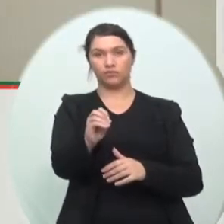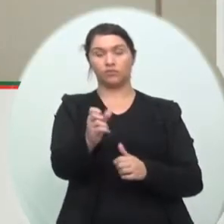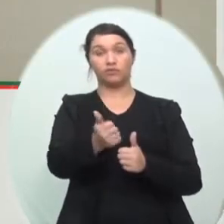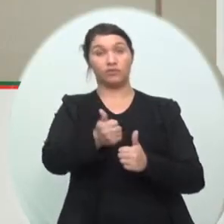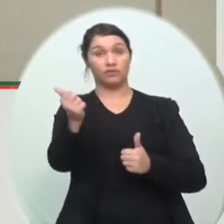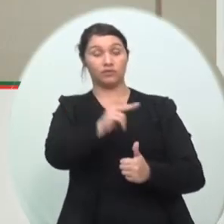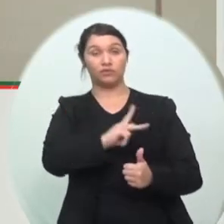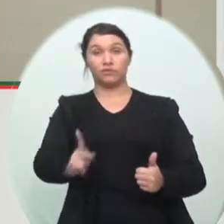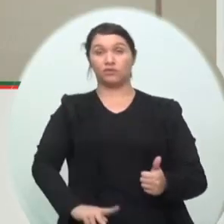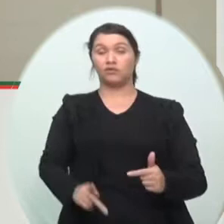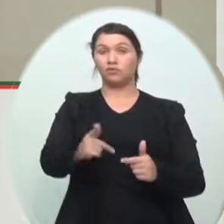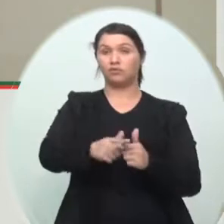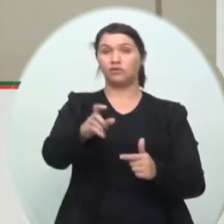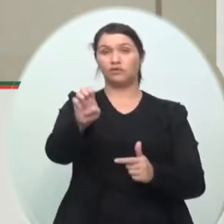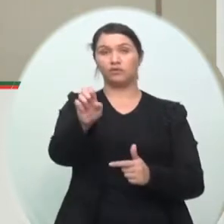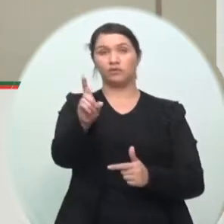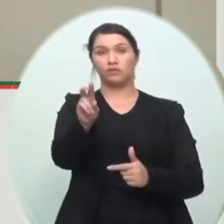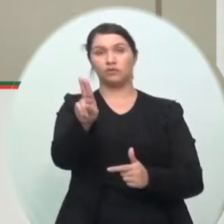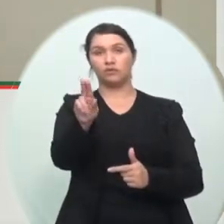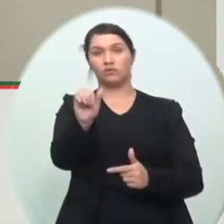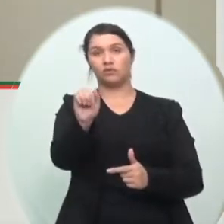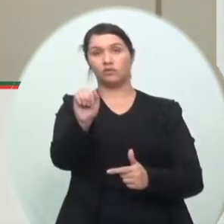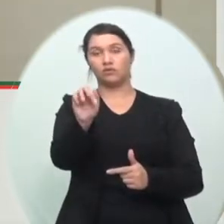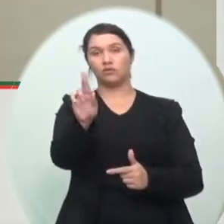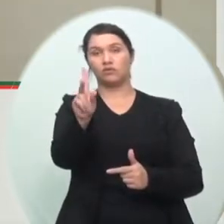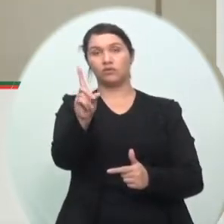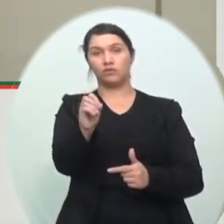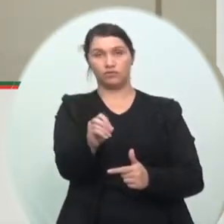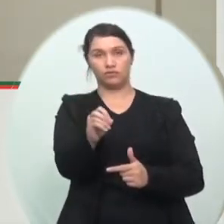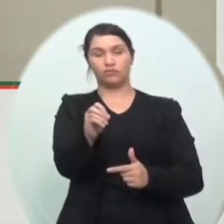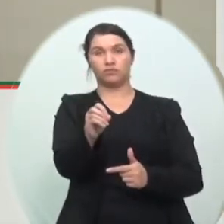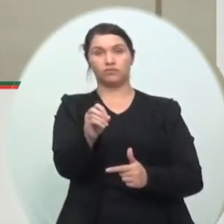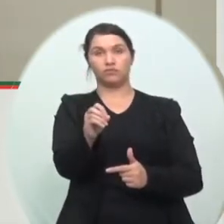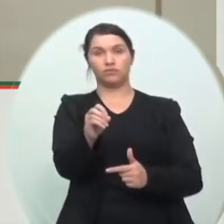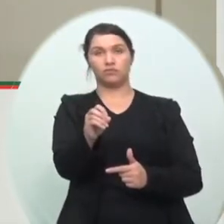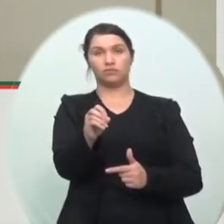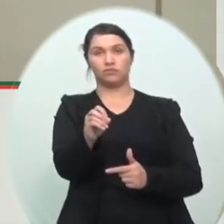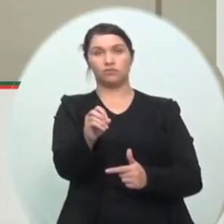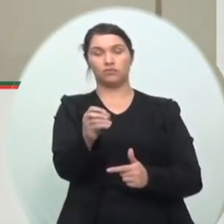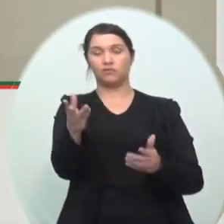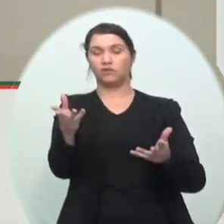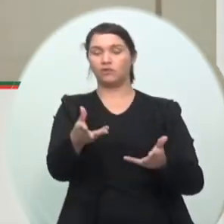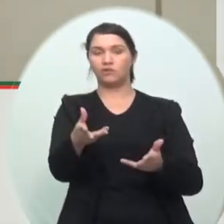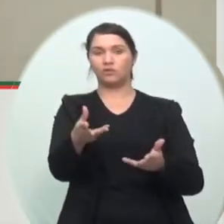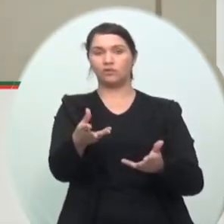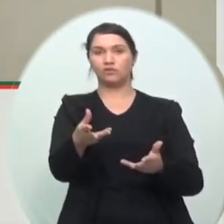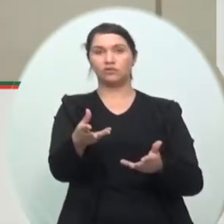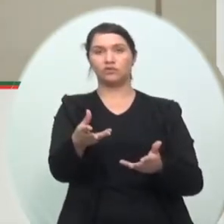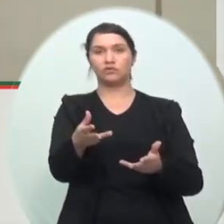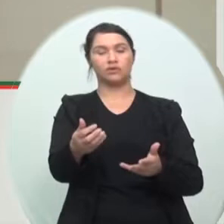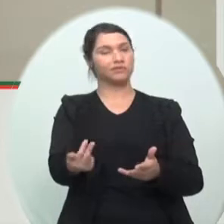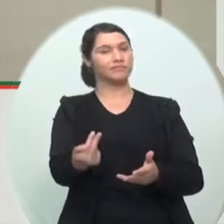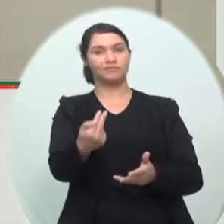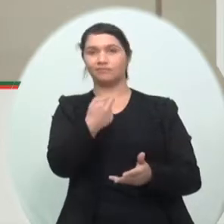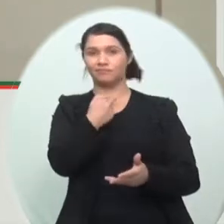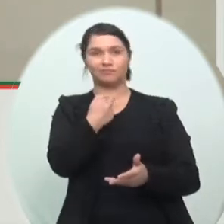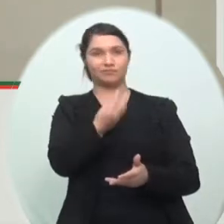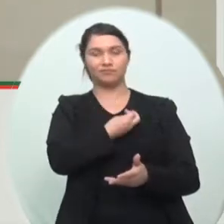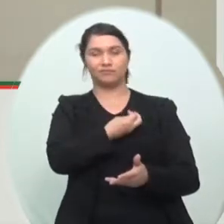aqui, devido ao horário da sessão, ele não pôde comparecer aqui. E o Douglas, um voluntário